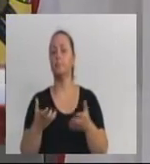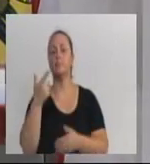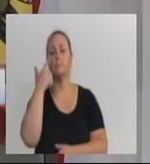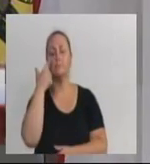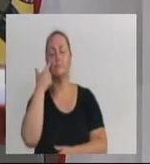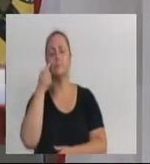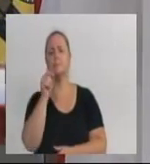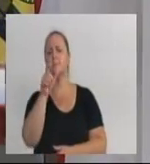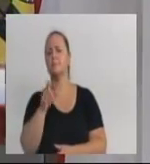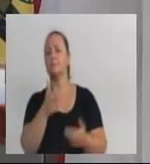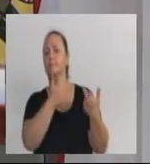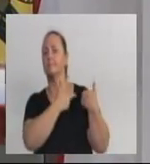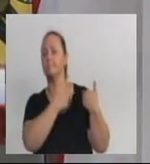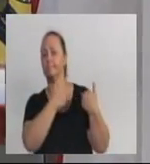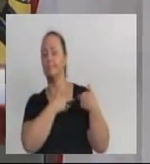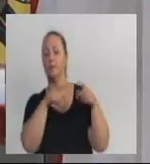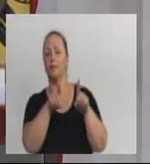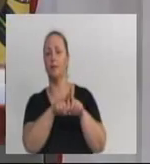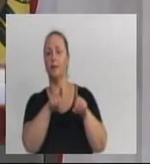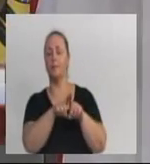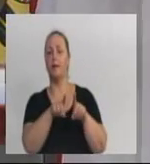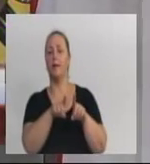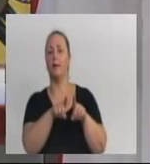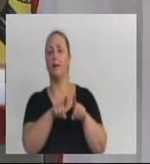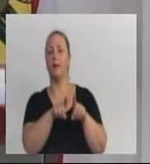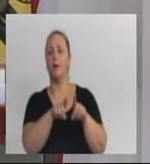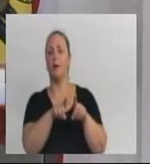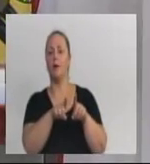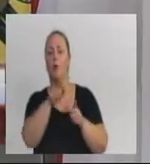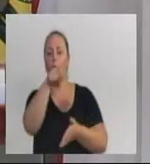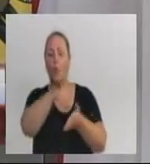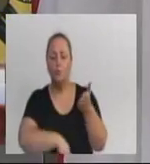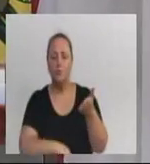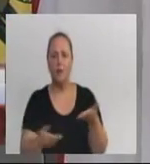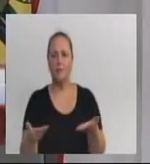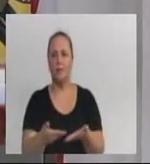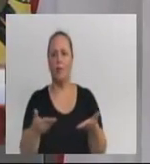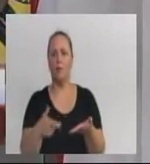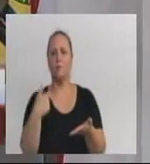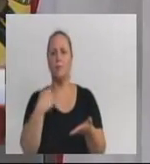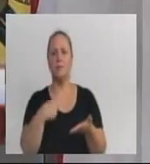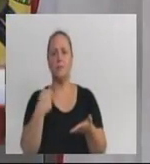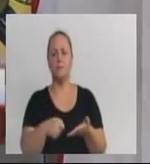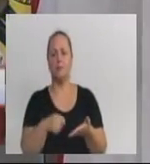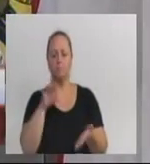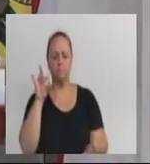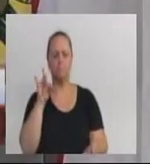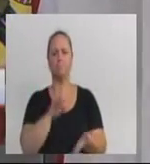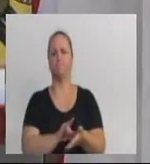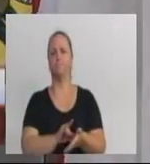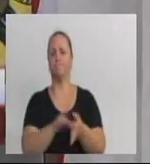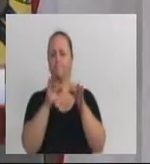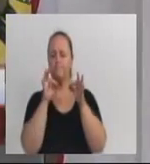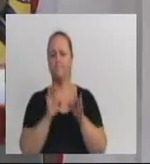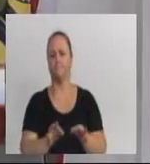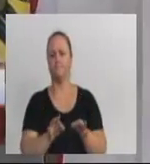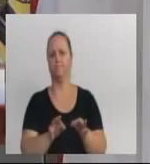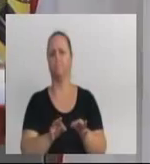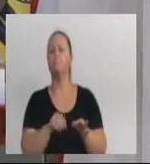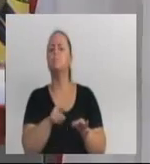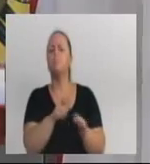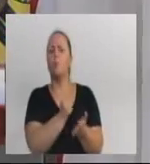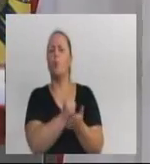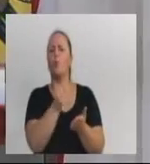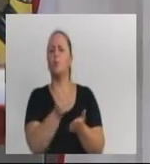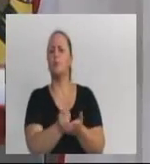responsabilidades e o cumprimento de um contrato recente, contrato emergencial com a empresa